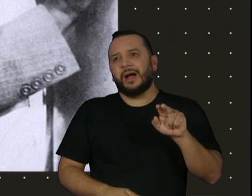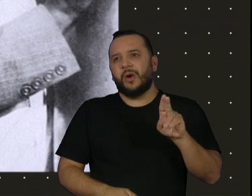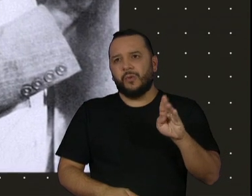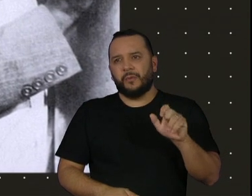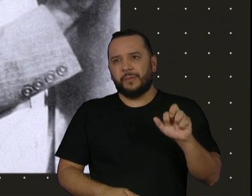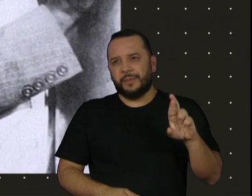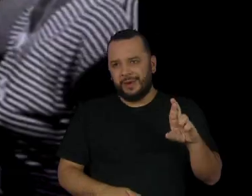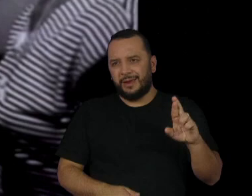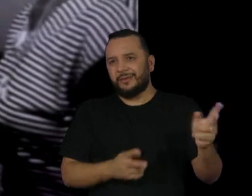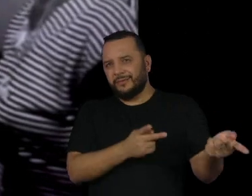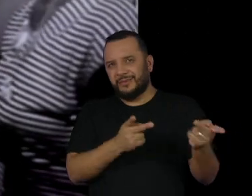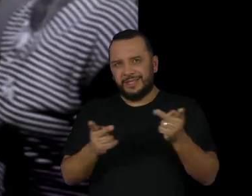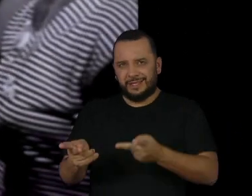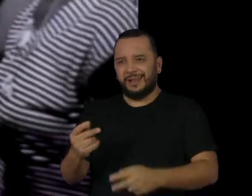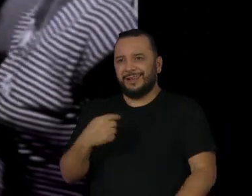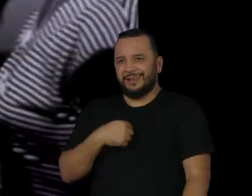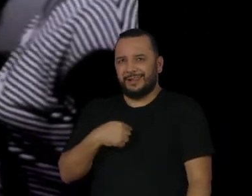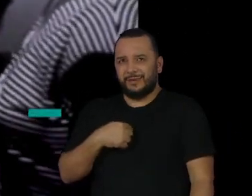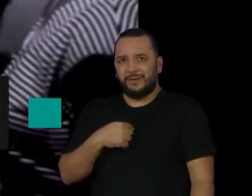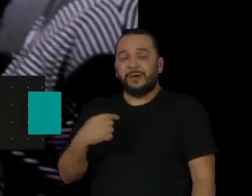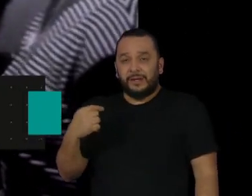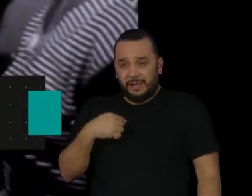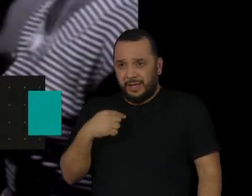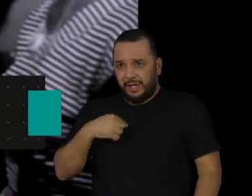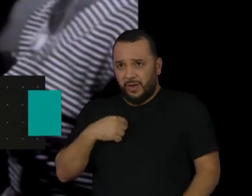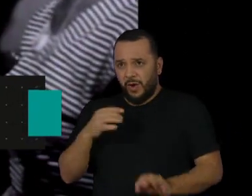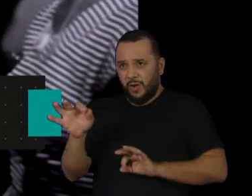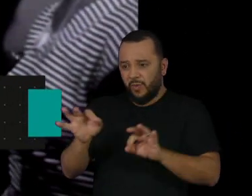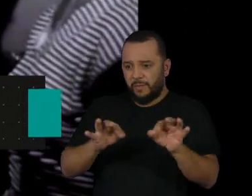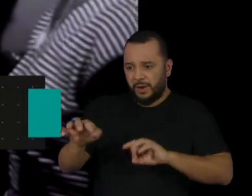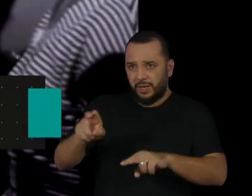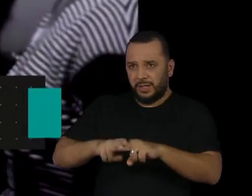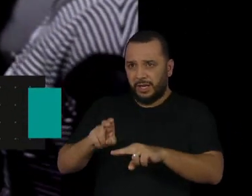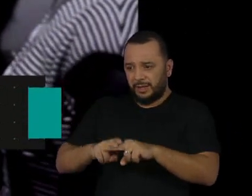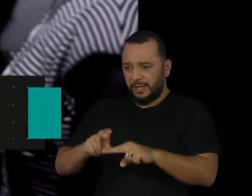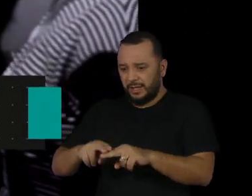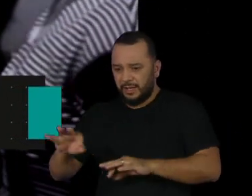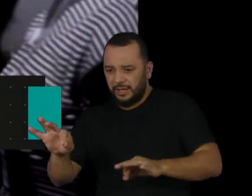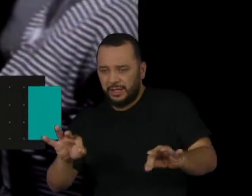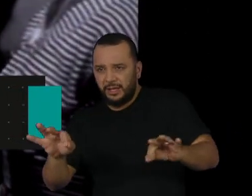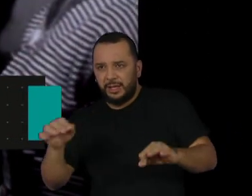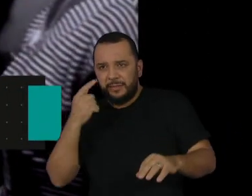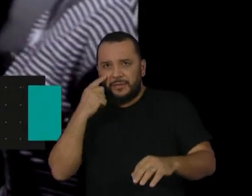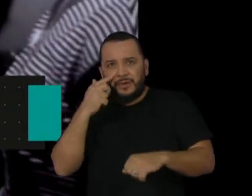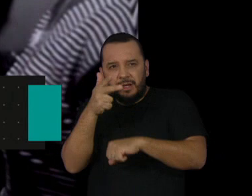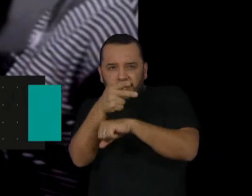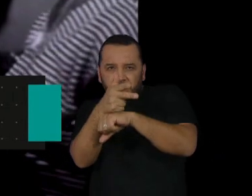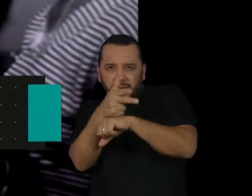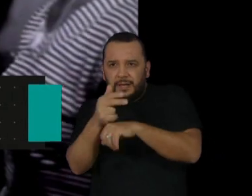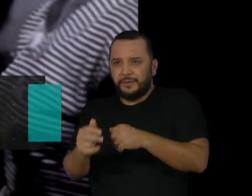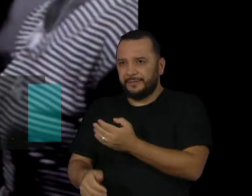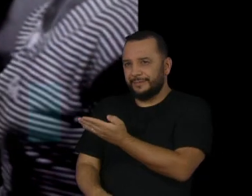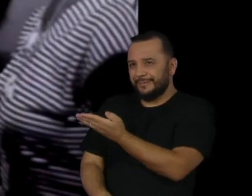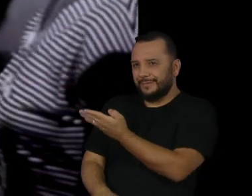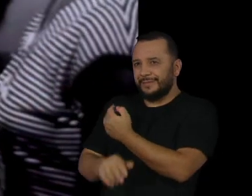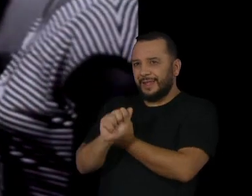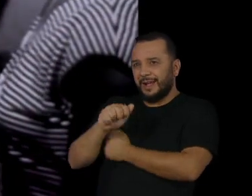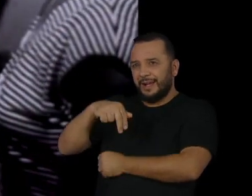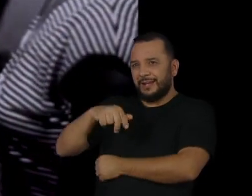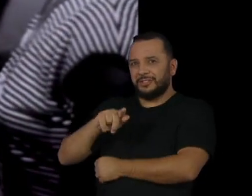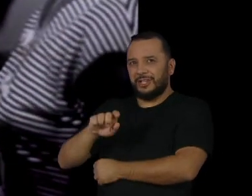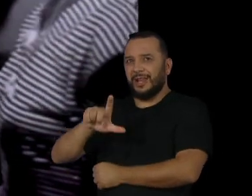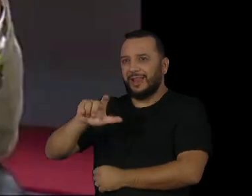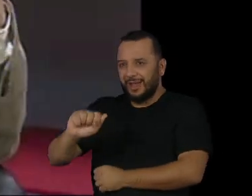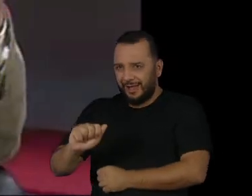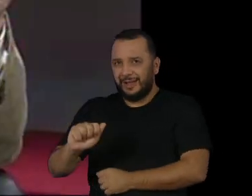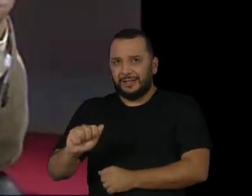naquele momento, tirando algumas cadeiras do auditório para enquadrar melhor a Ângela Maria, não cabia a câmera, então arrancando a